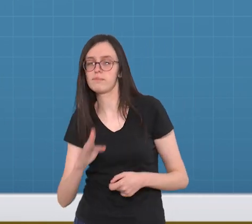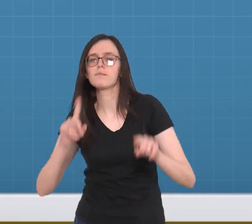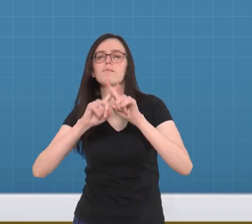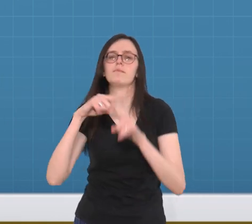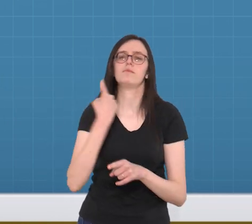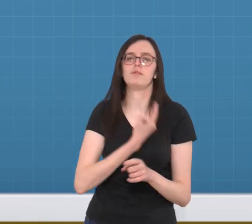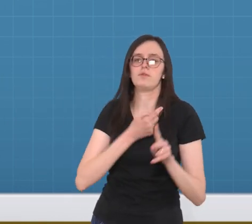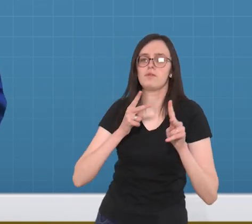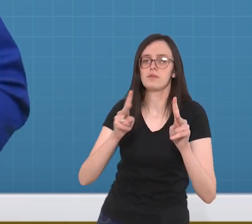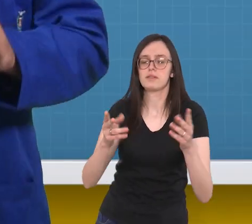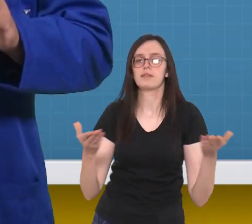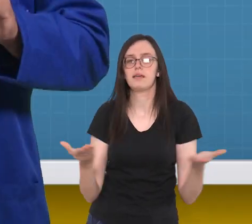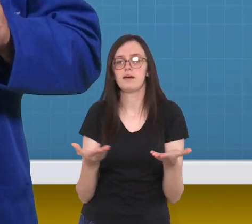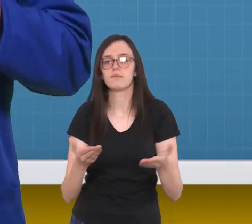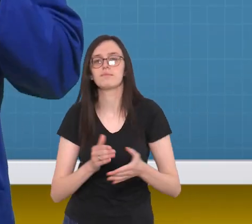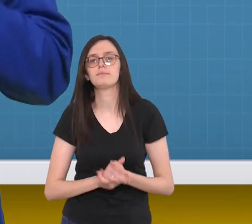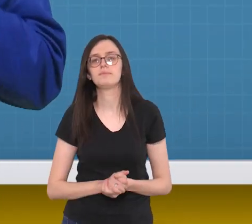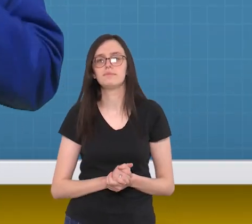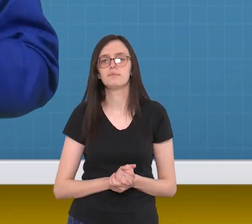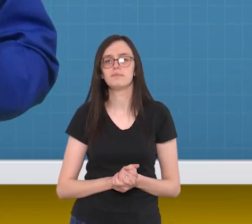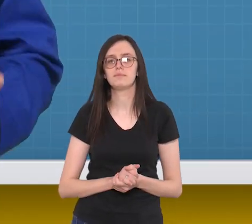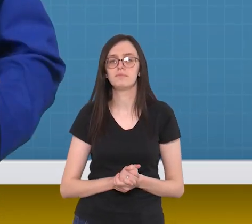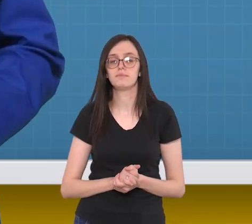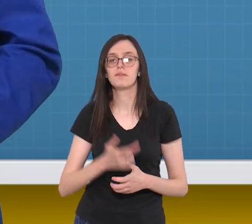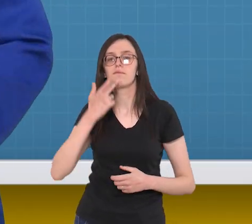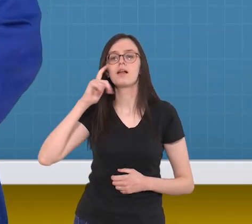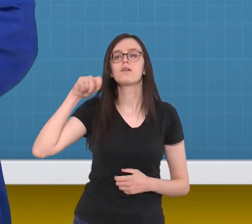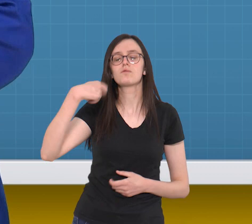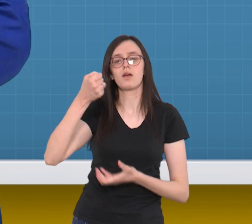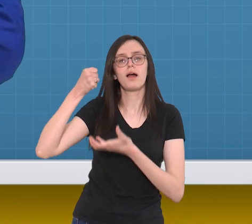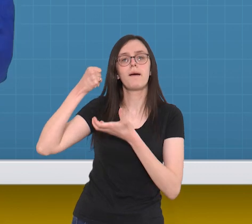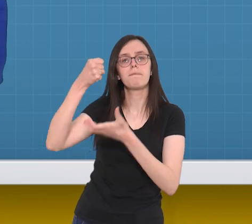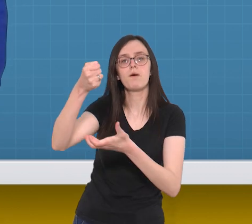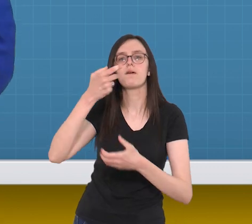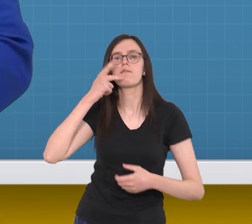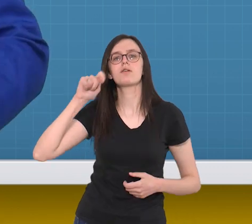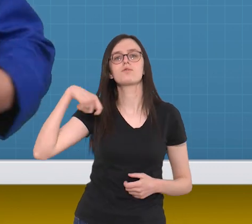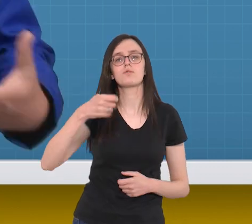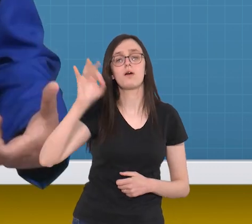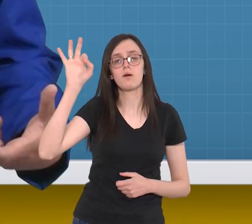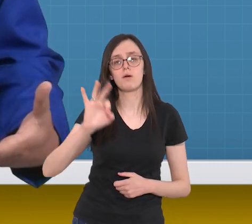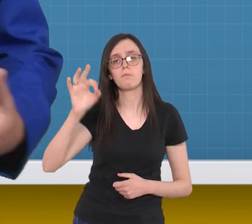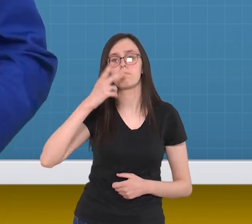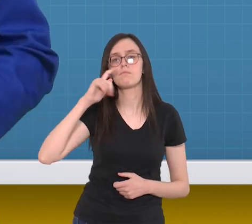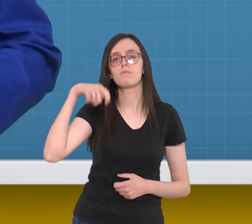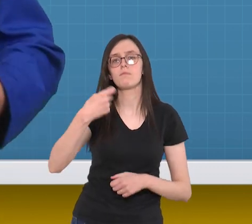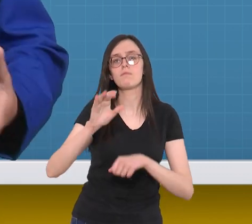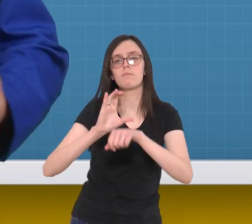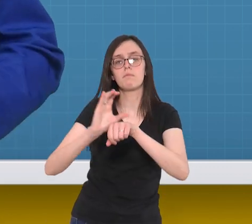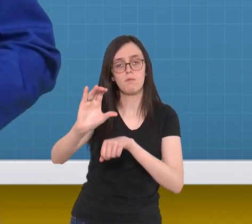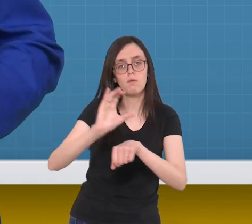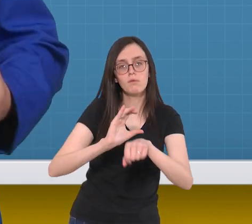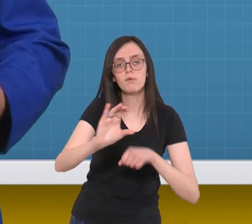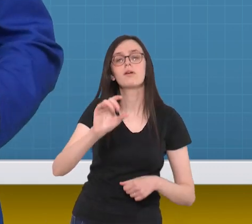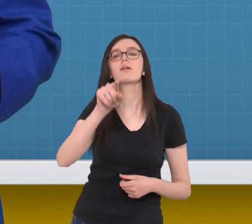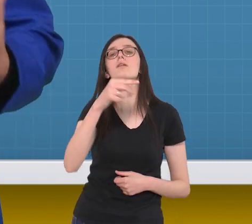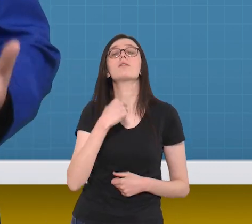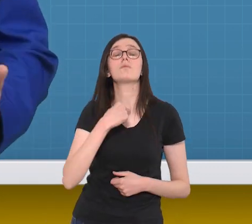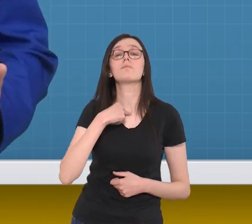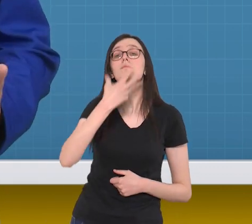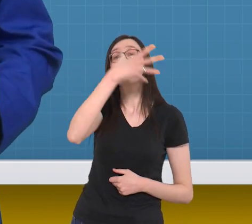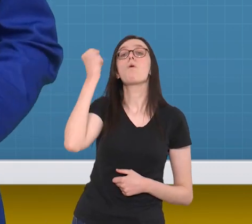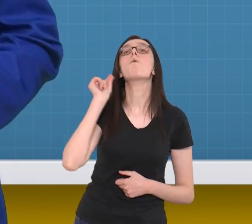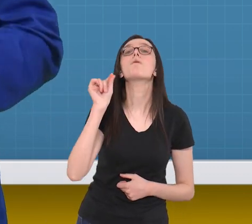Mas vamos em frente então. Para falar de bolsa, para falar de porcentagem, para falar de recurso, a gente não pode deixar de falar,